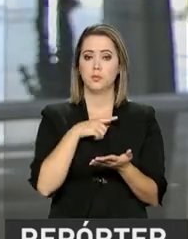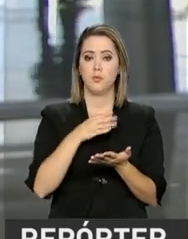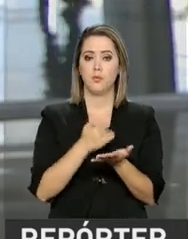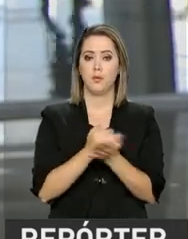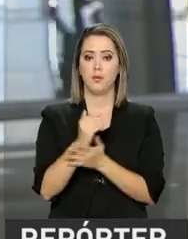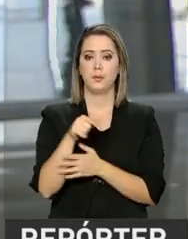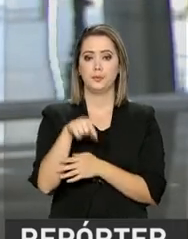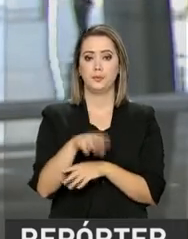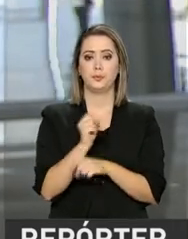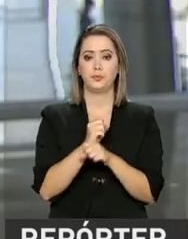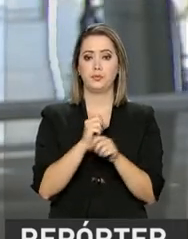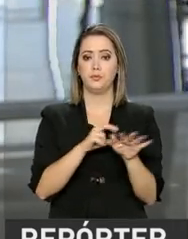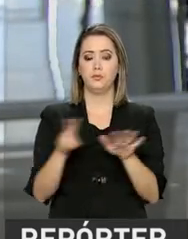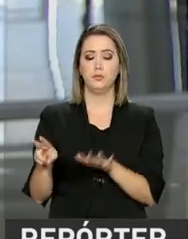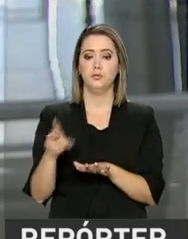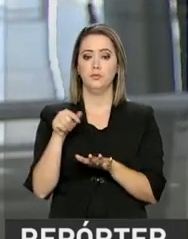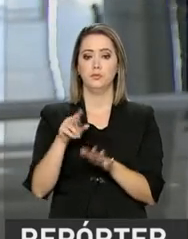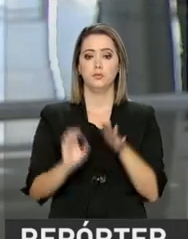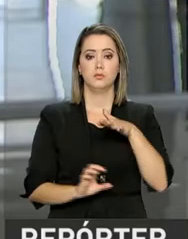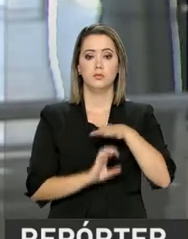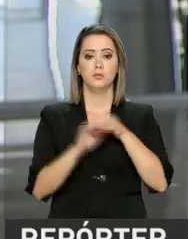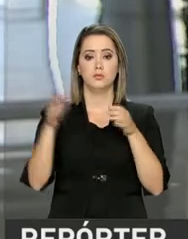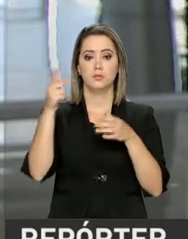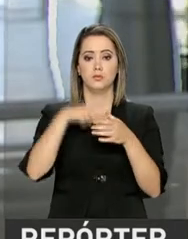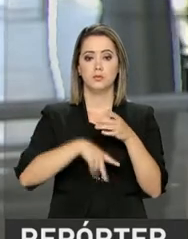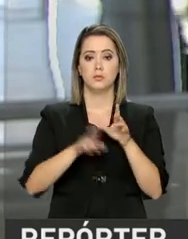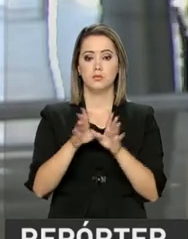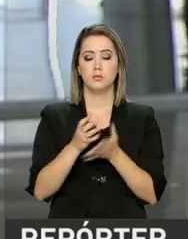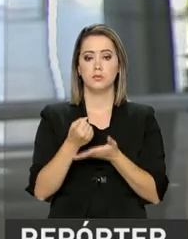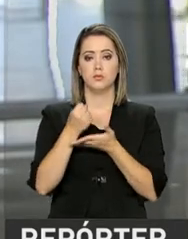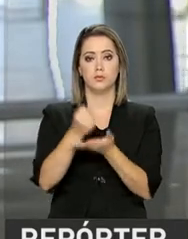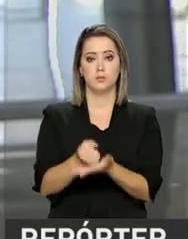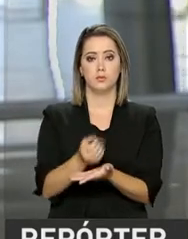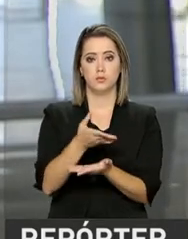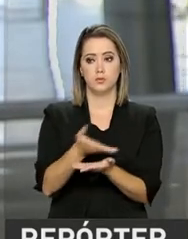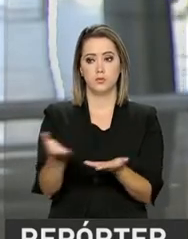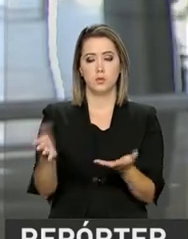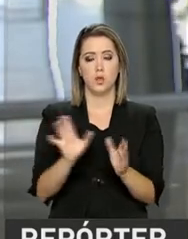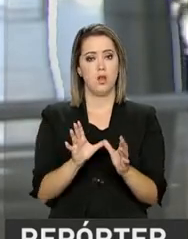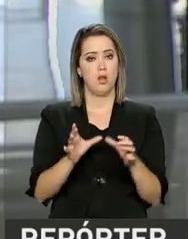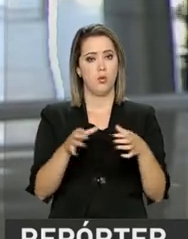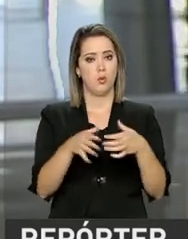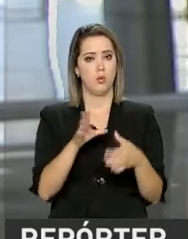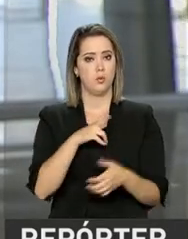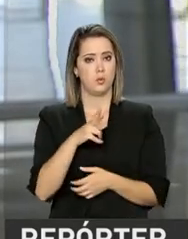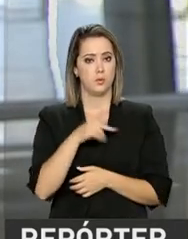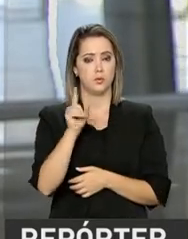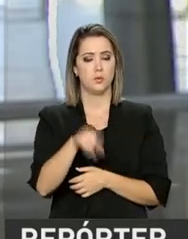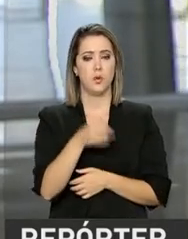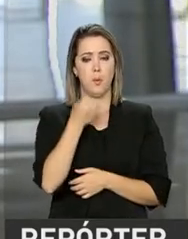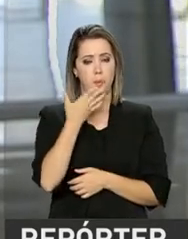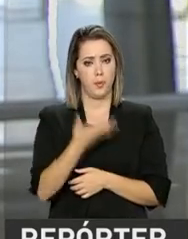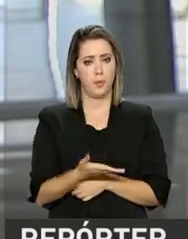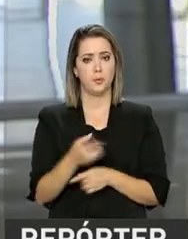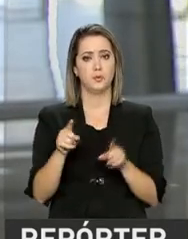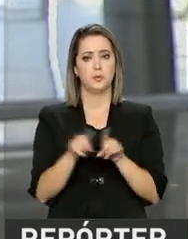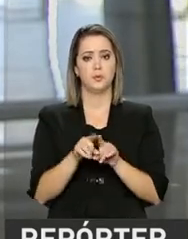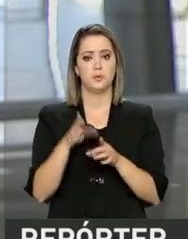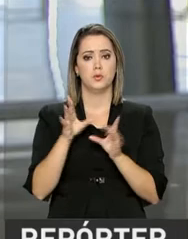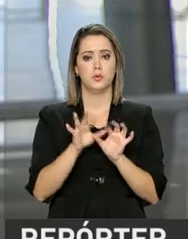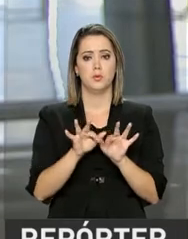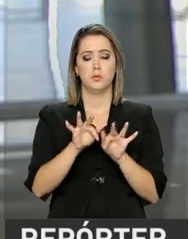começou nesta semana a petrobras disse que conceder ele a grupos privados é uma ótima oportunidade para